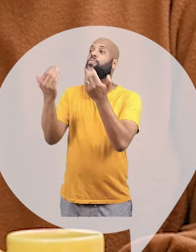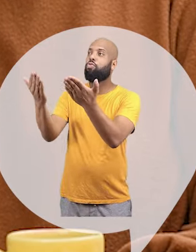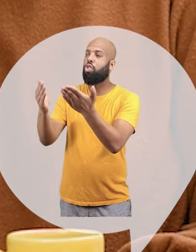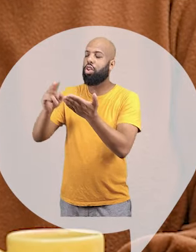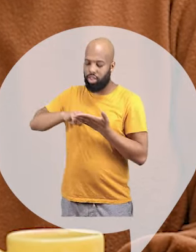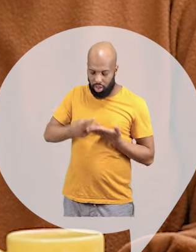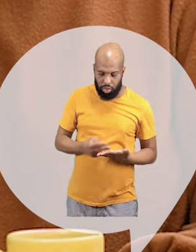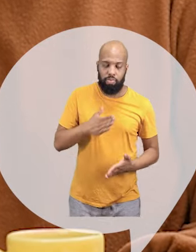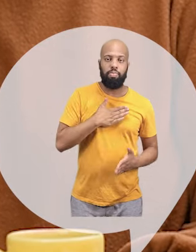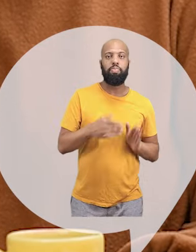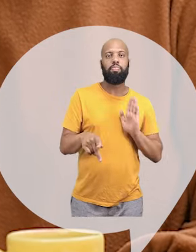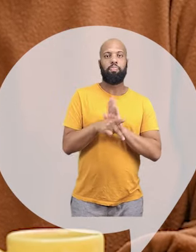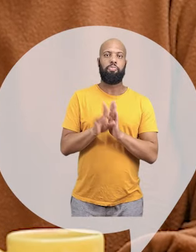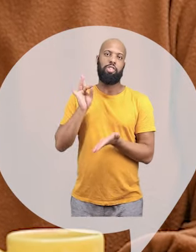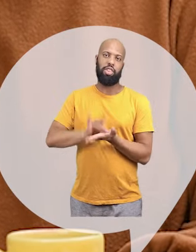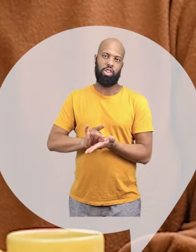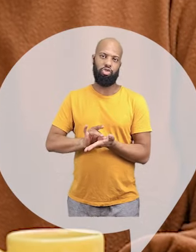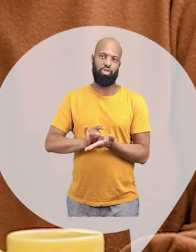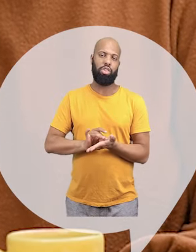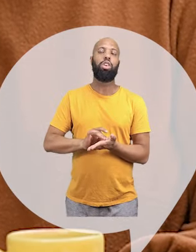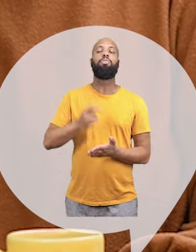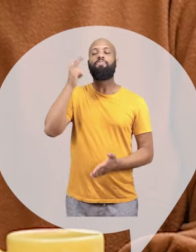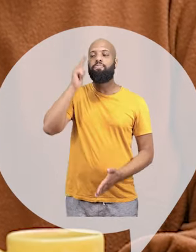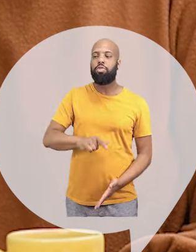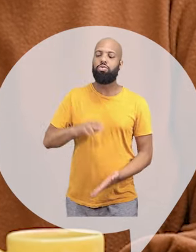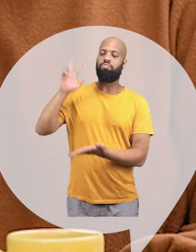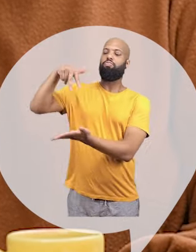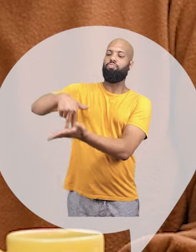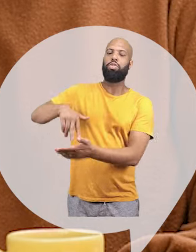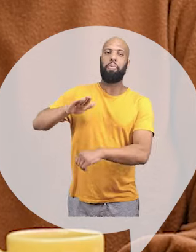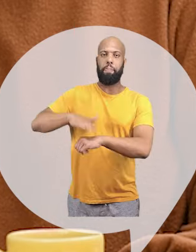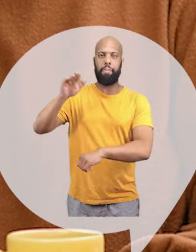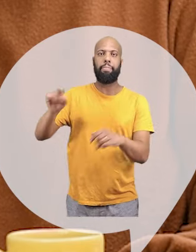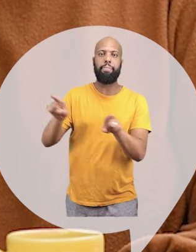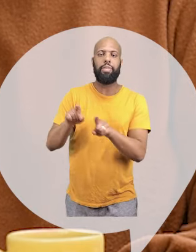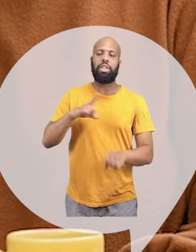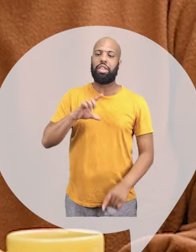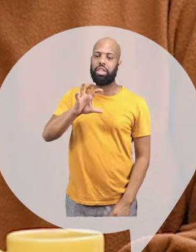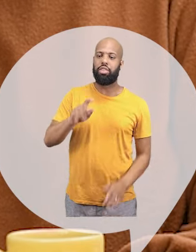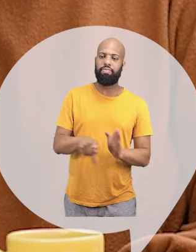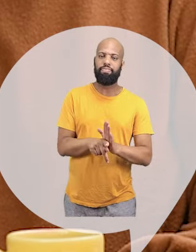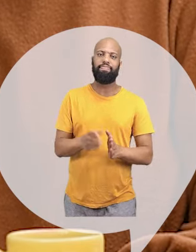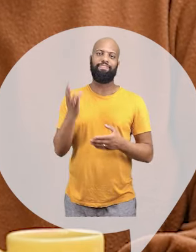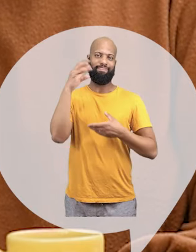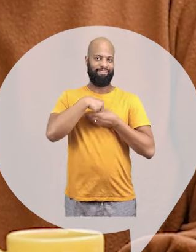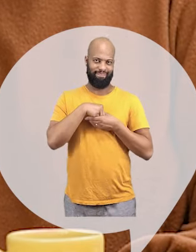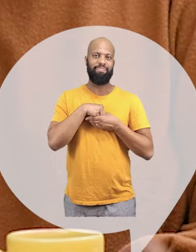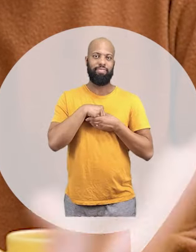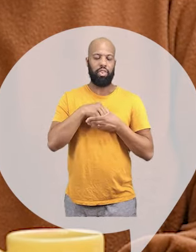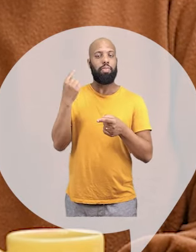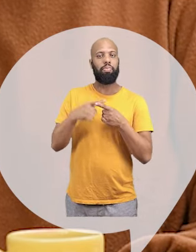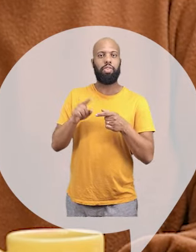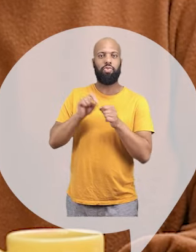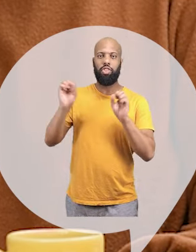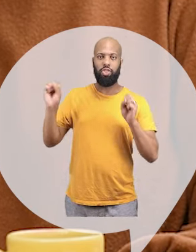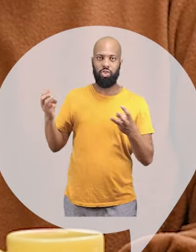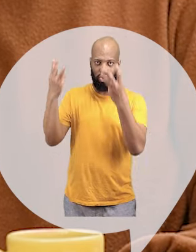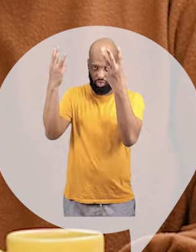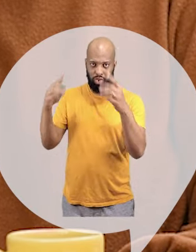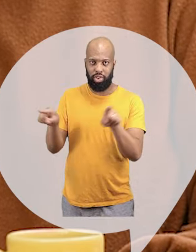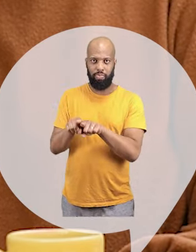vem externo e traduz isso para mim a realidade então eu me sinto muito mais performance e eu tenho muito mais isso na minha veia tanto que às vezes